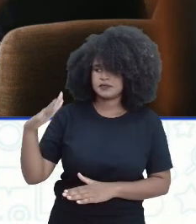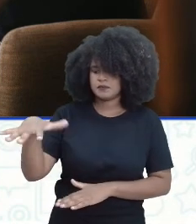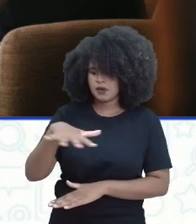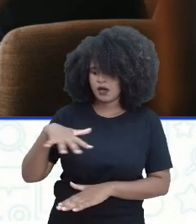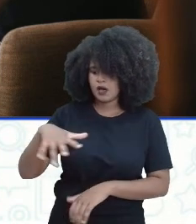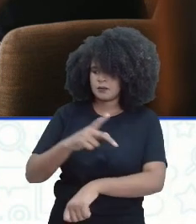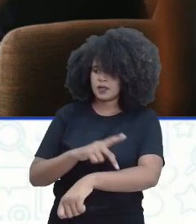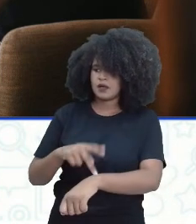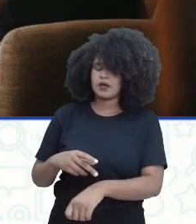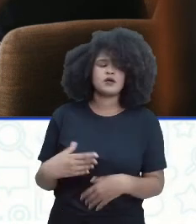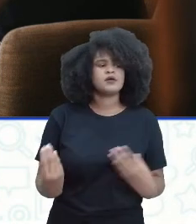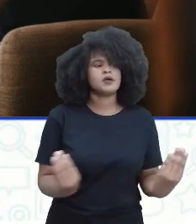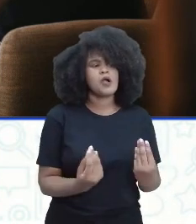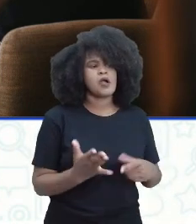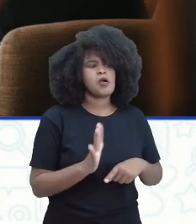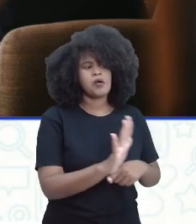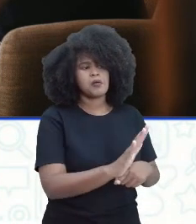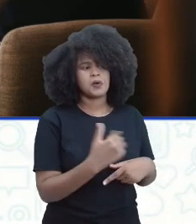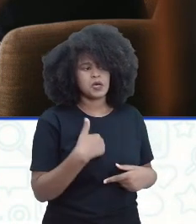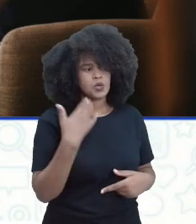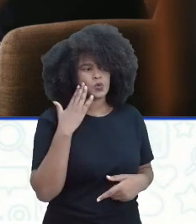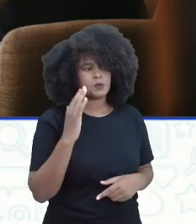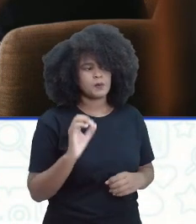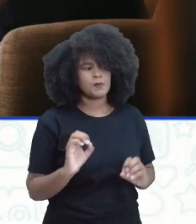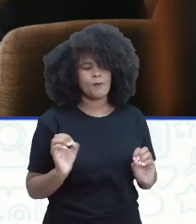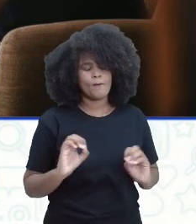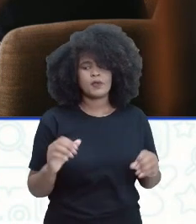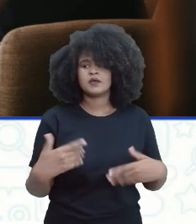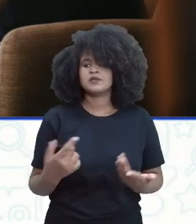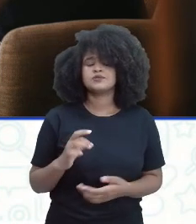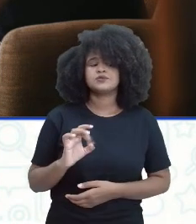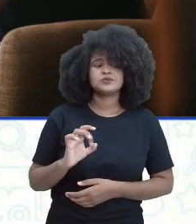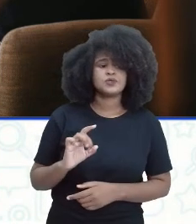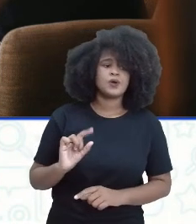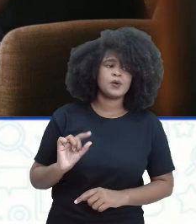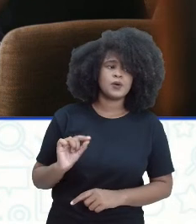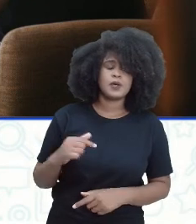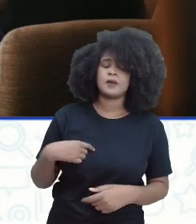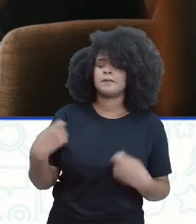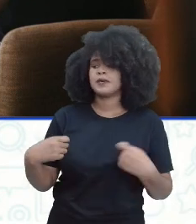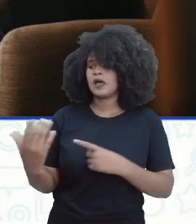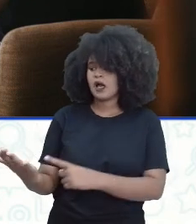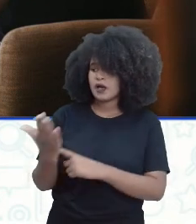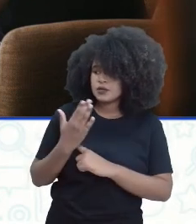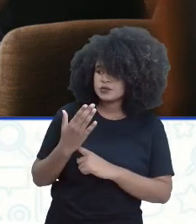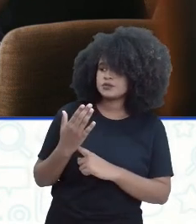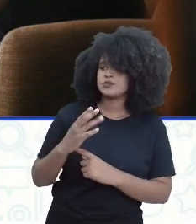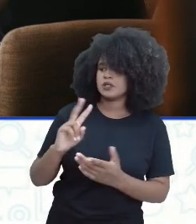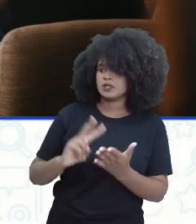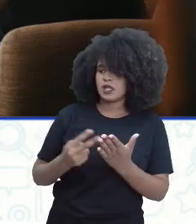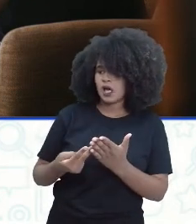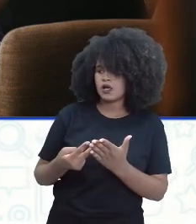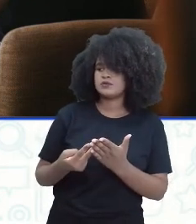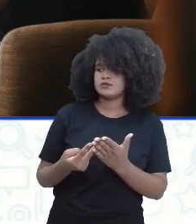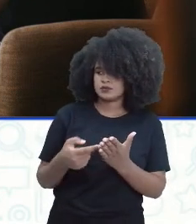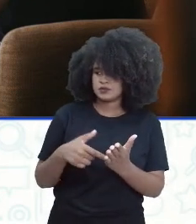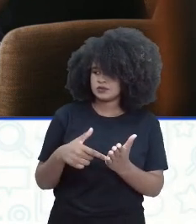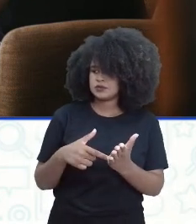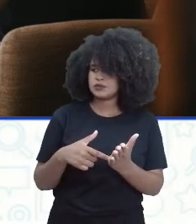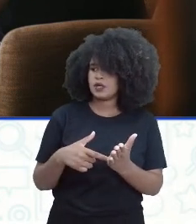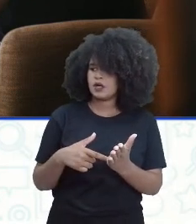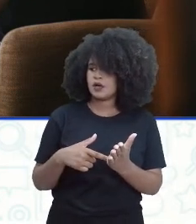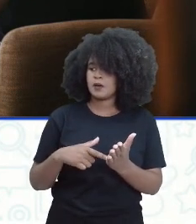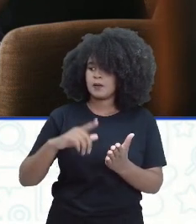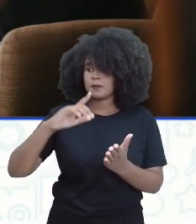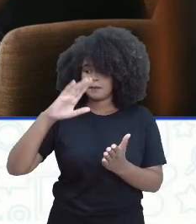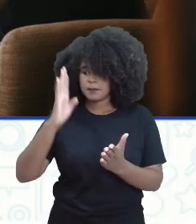falou, ótimo, como eu posso ajudar você? Eu não sei nada sobre ele. Eu apenas preciso de alguma ajuda com a tradução do material da língua